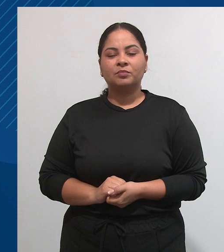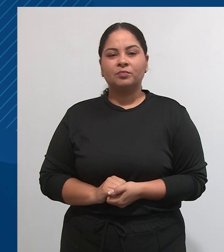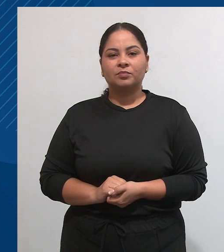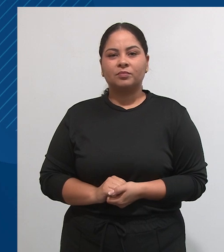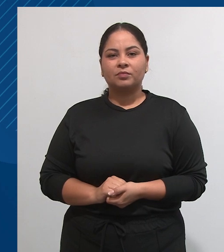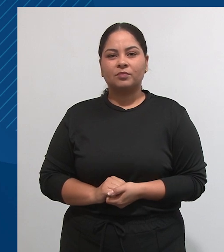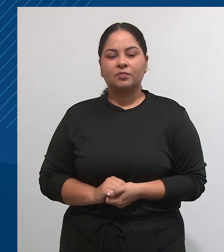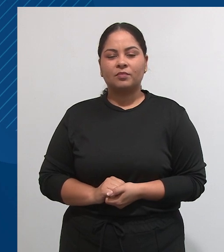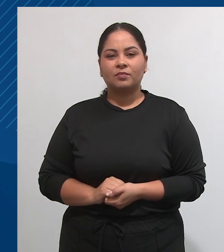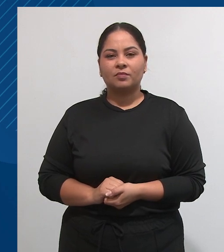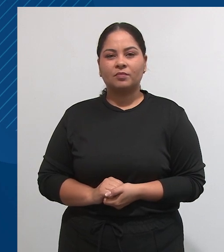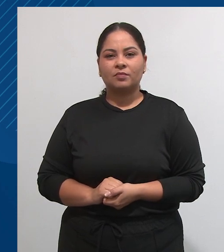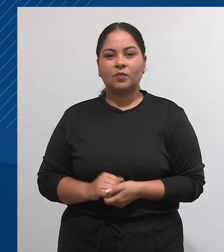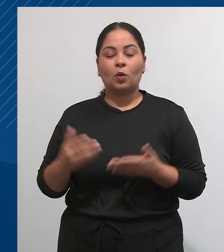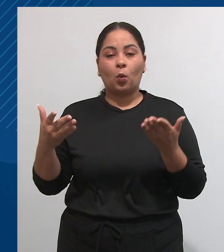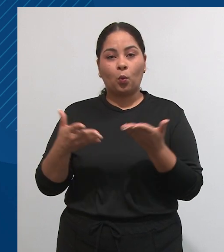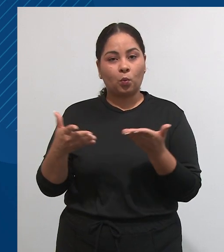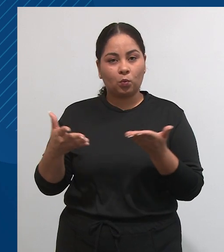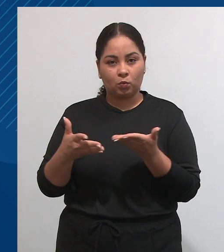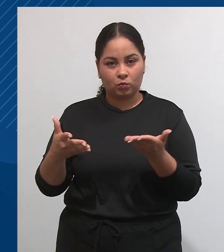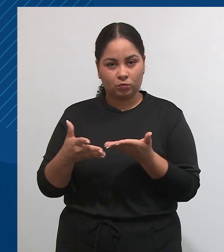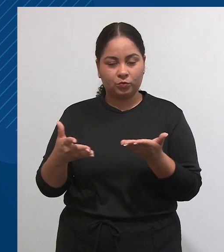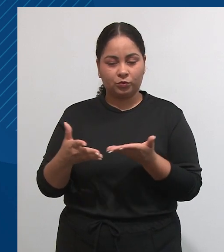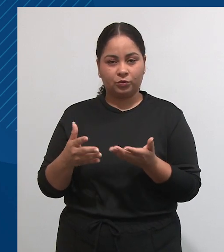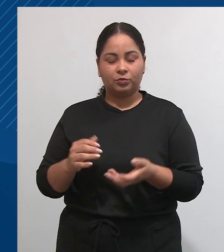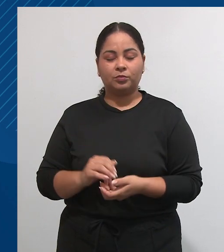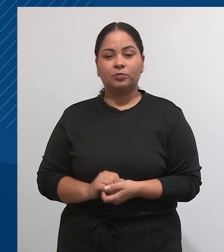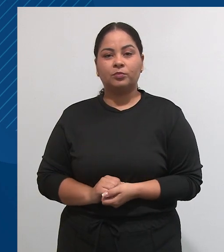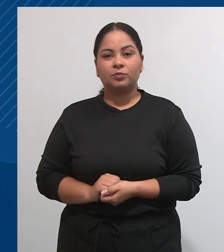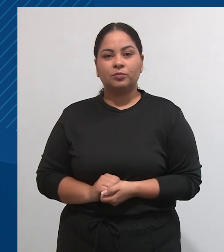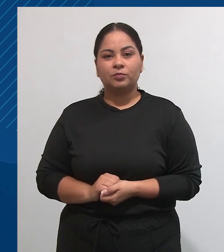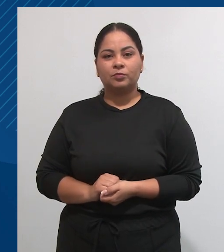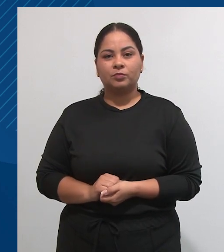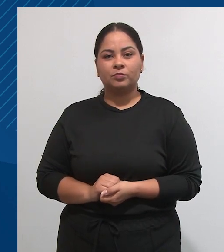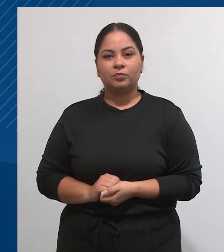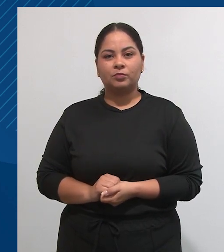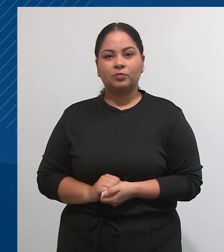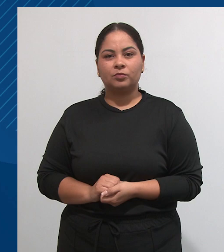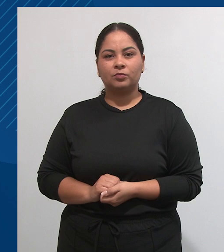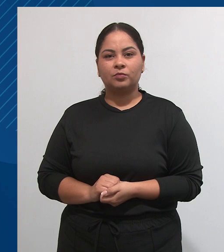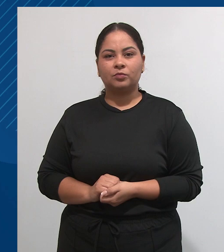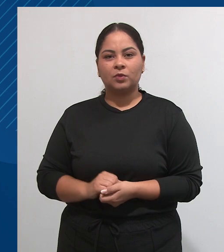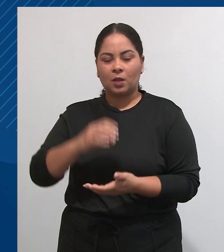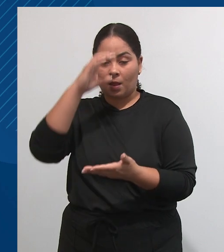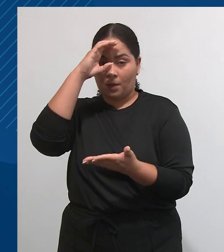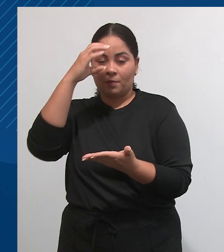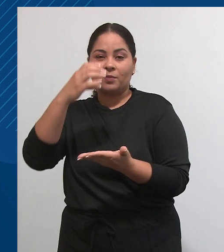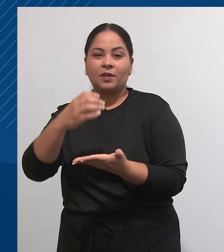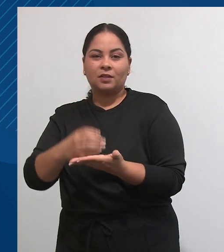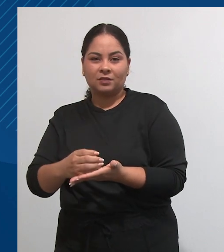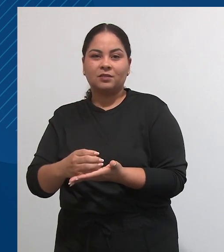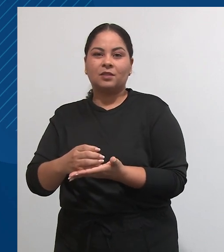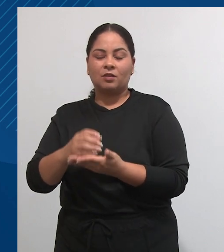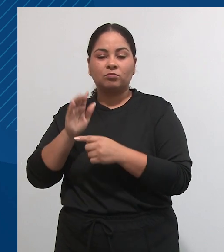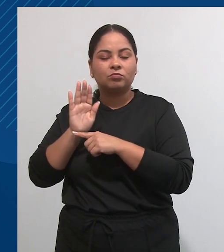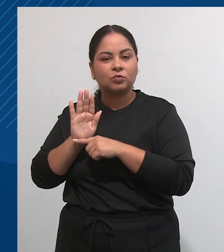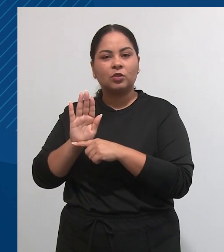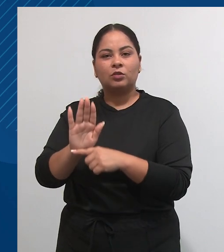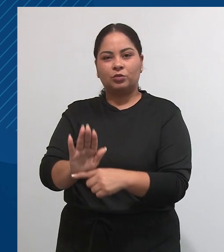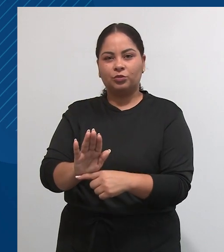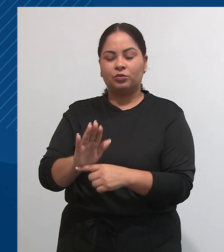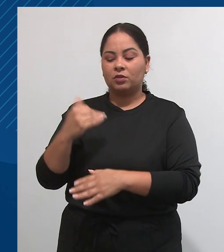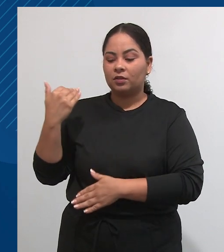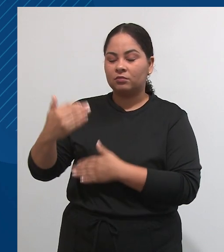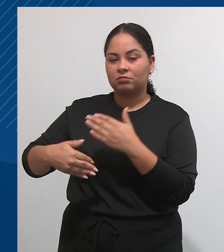FUNAI, né? E hoje, com a minha monografia, também foi possível